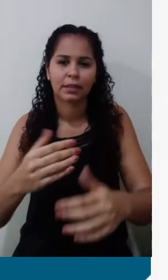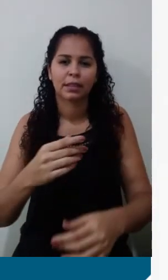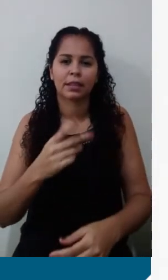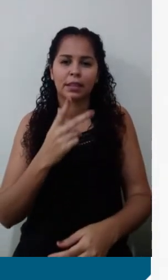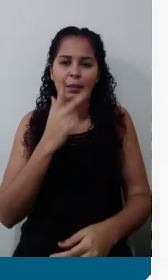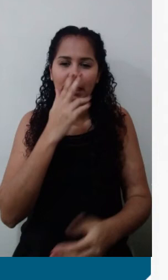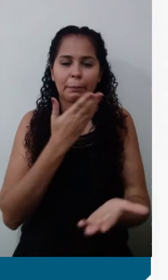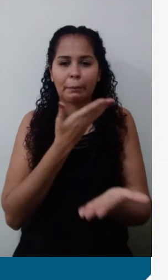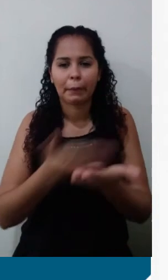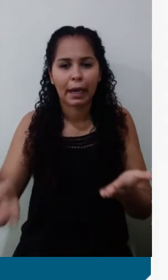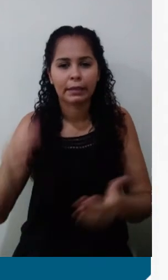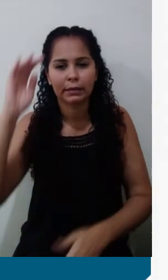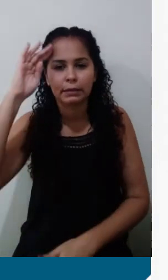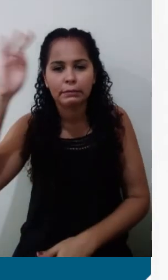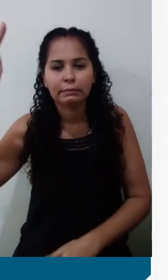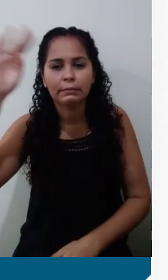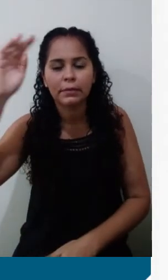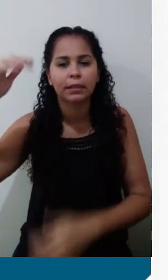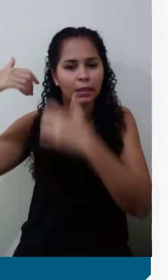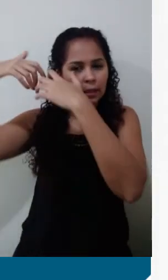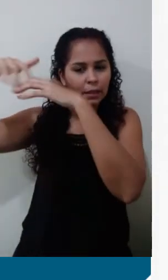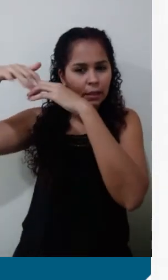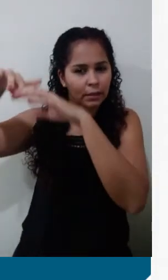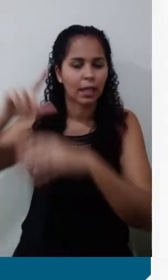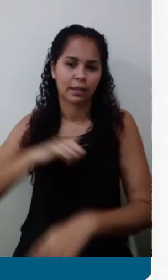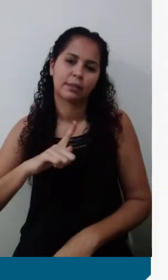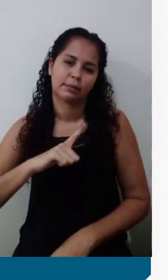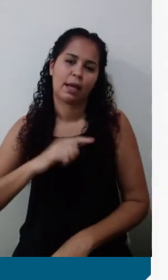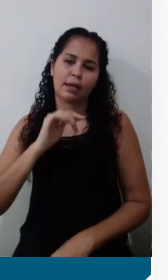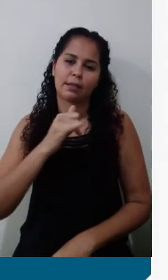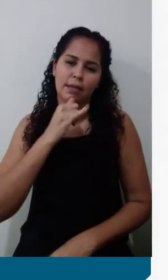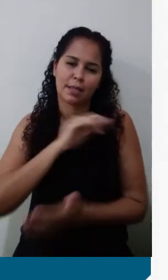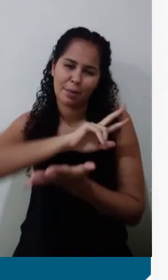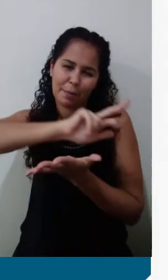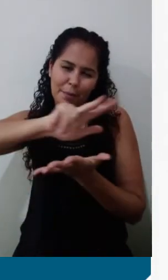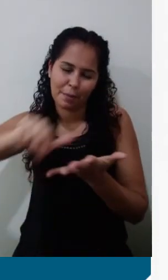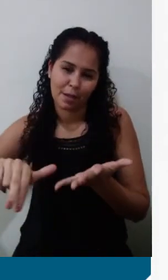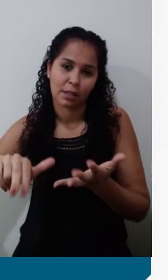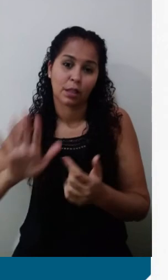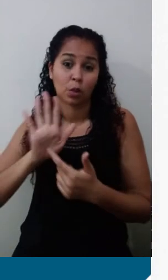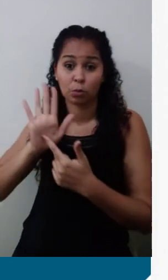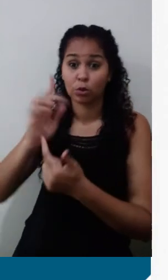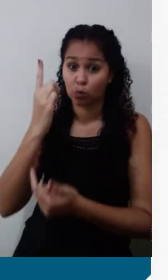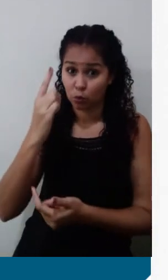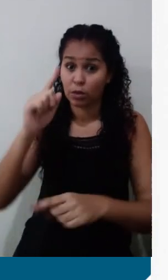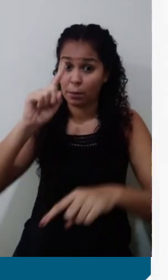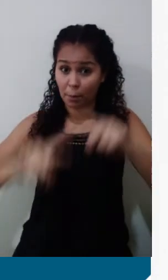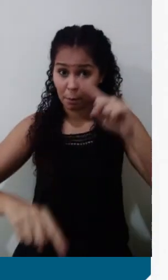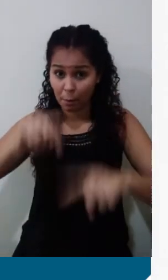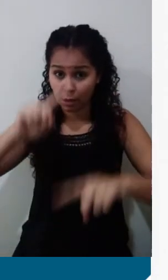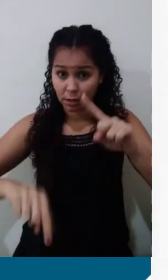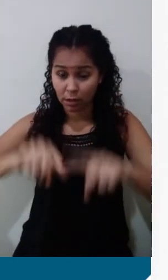vão naquela linha de raciocínio desde a introdução. São casos diversos. Eu trouxe um exemplo para que vocês olhem aí, ele também vai